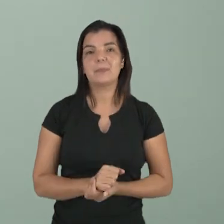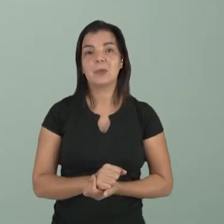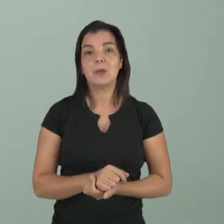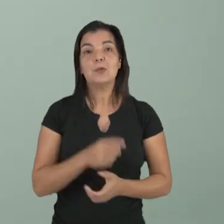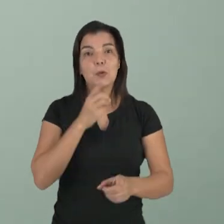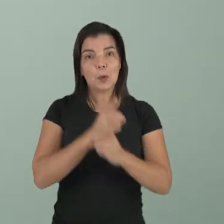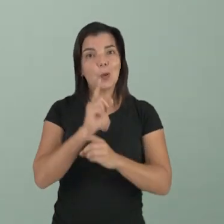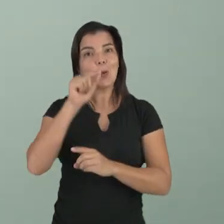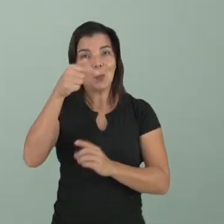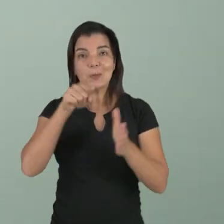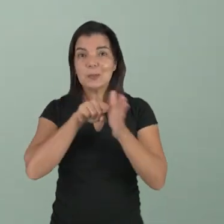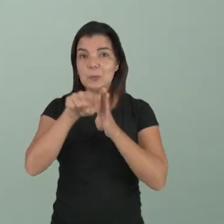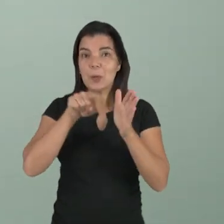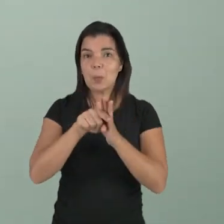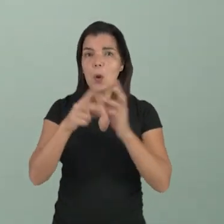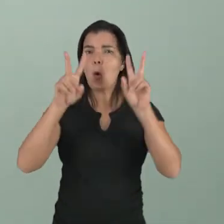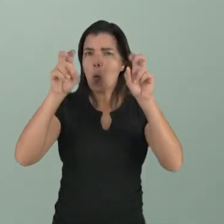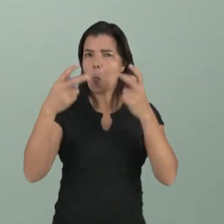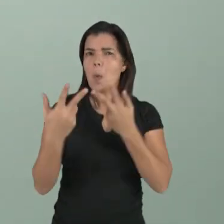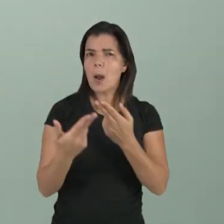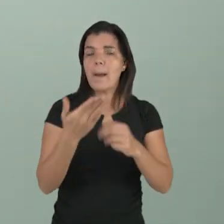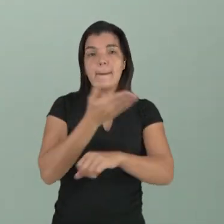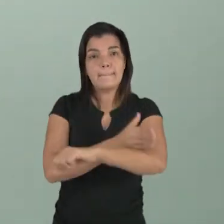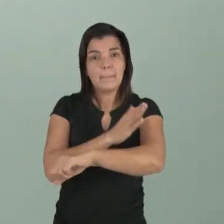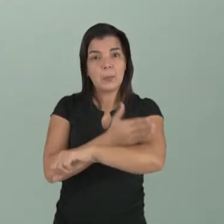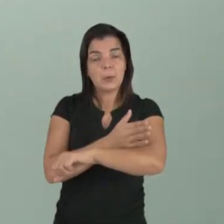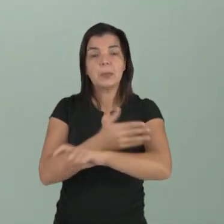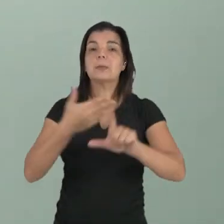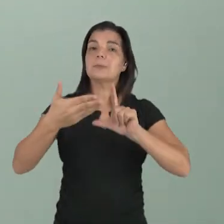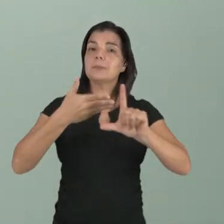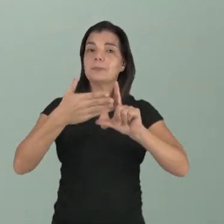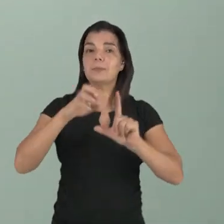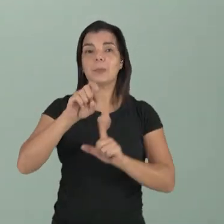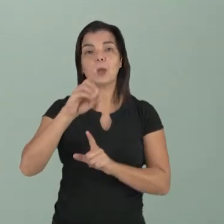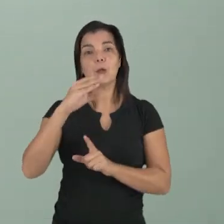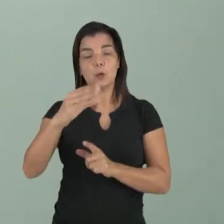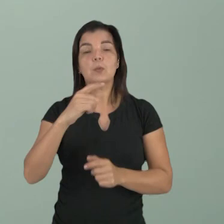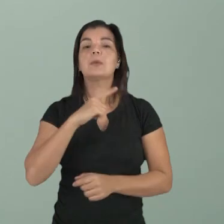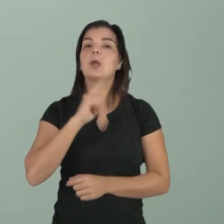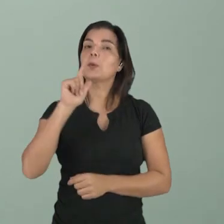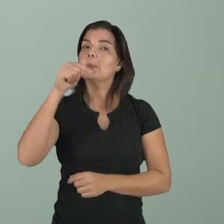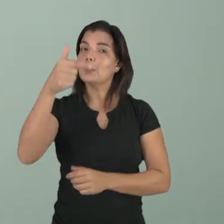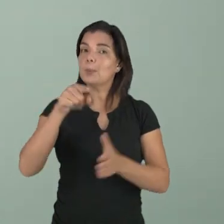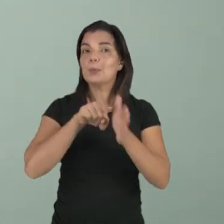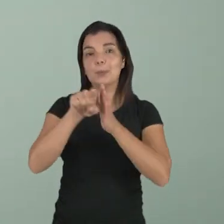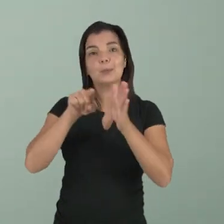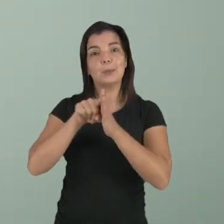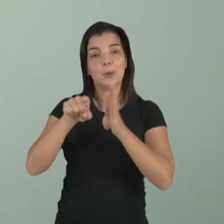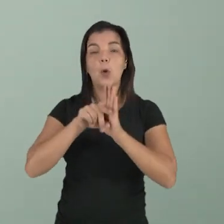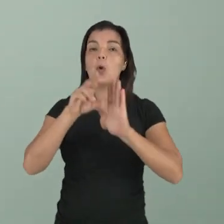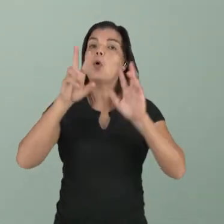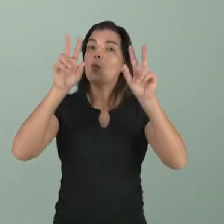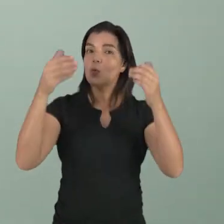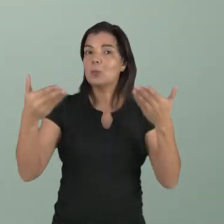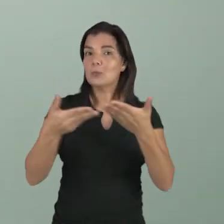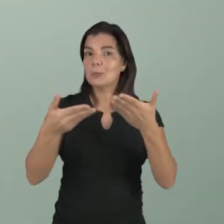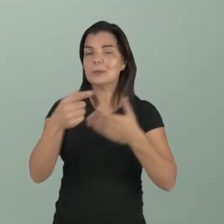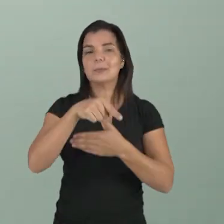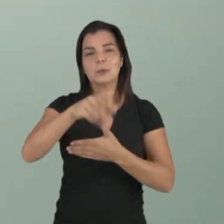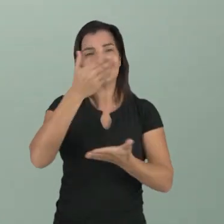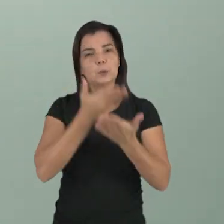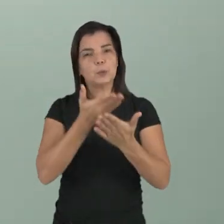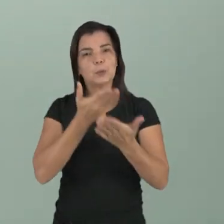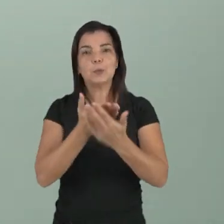quer encontrar outras questões com o mesmo tema? Quer praticar? Vai lá na plataforma Eduque, que tem outras questões com o tema de hoje, para você